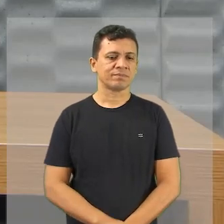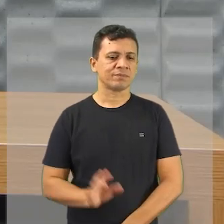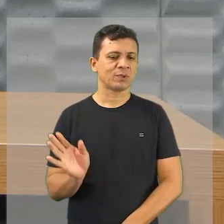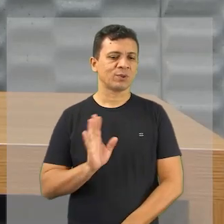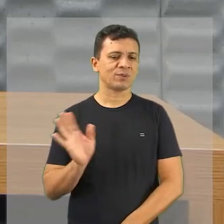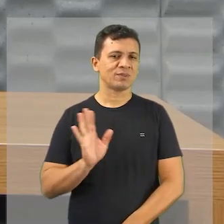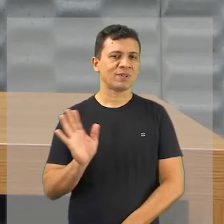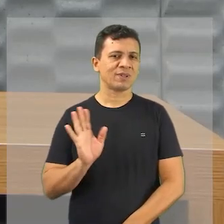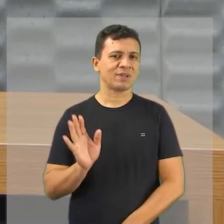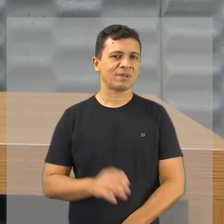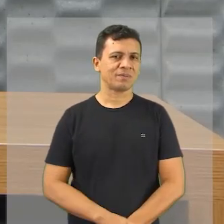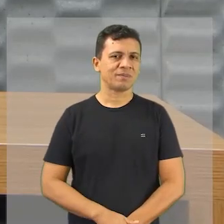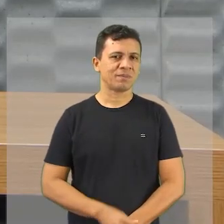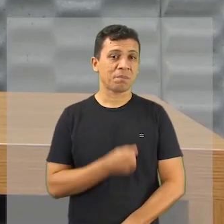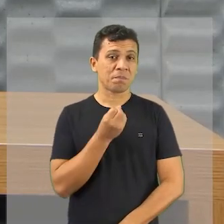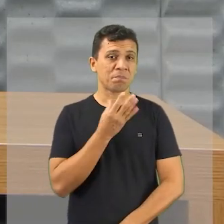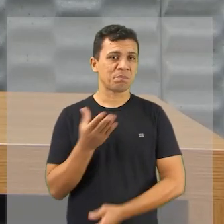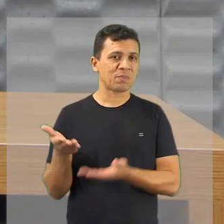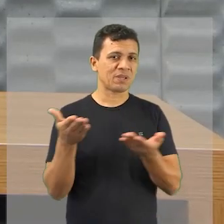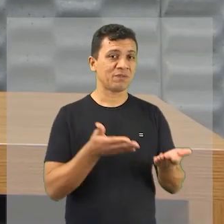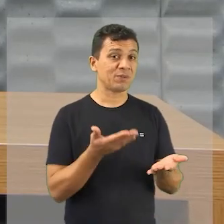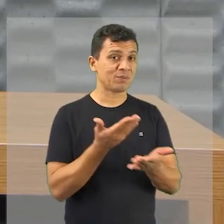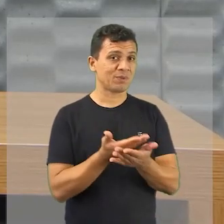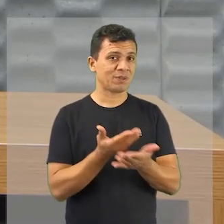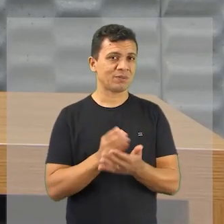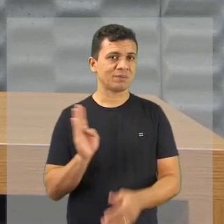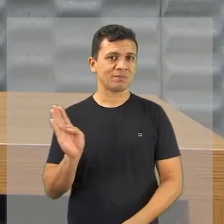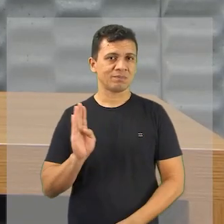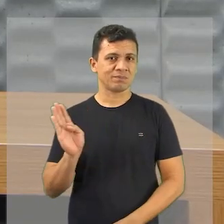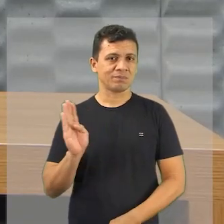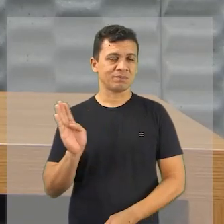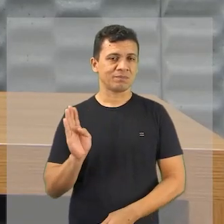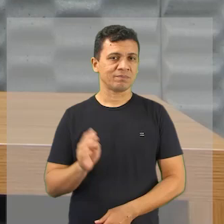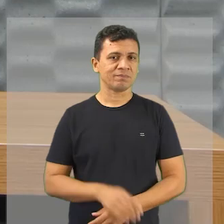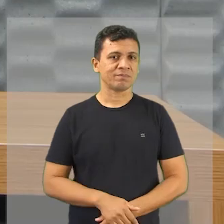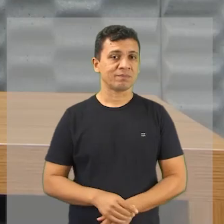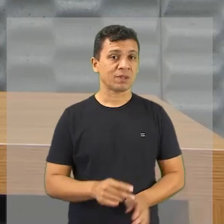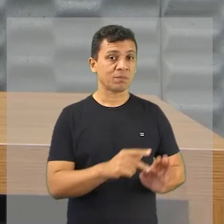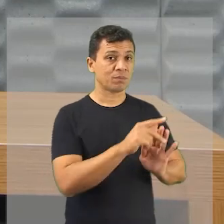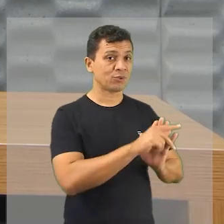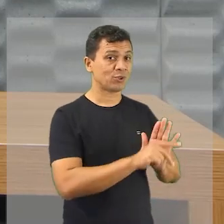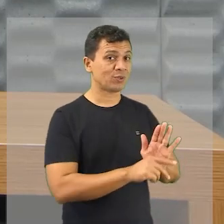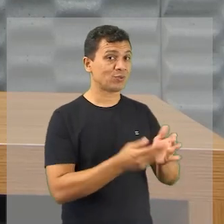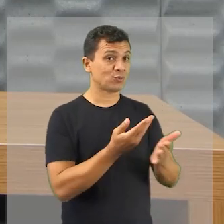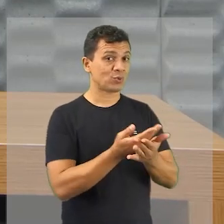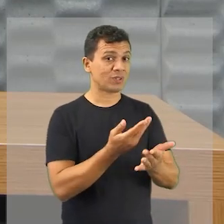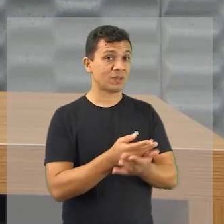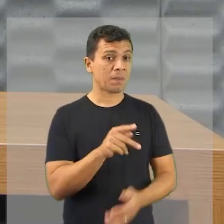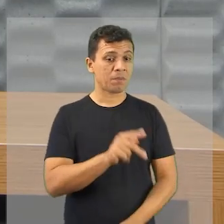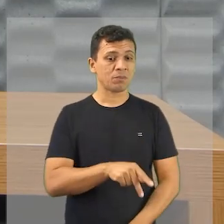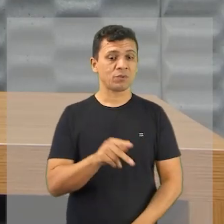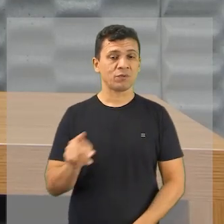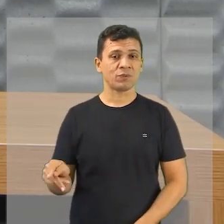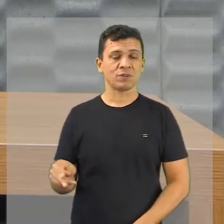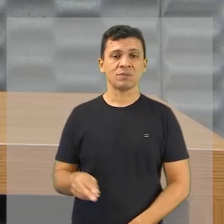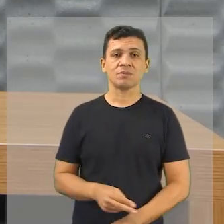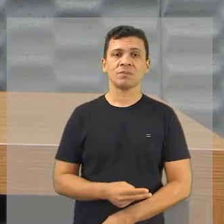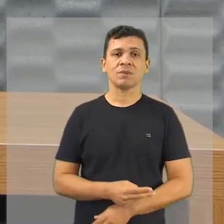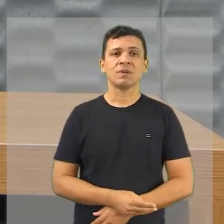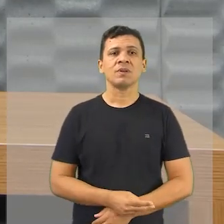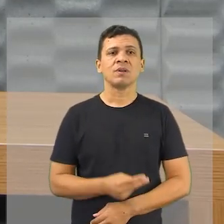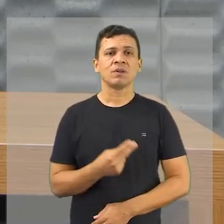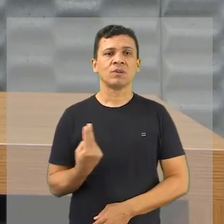Olá, pessoal! Sejam bem-vindos a mais uma aula de biologia aqui no nosso projeto Estuda Aí. Eu sou a professora de biologia de